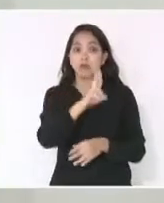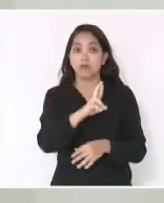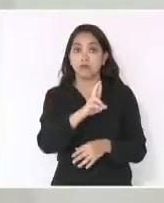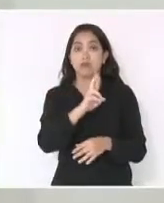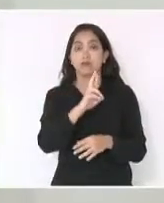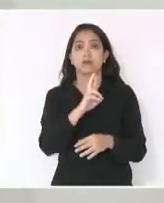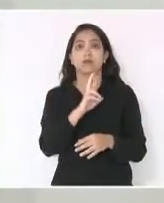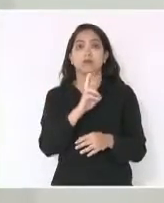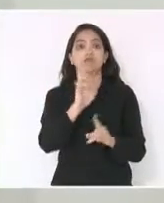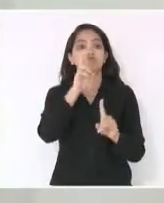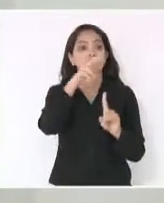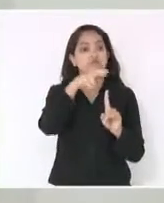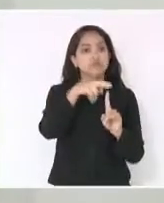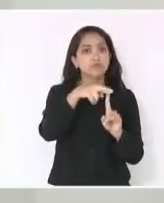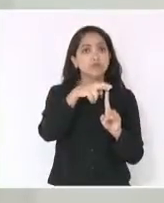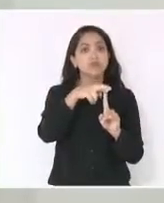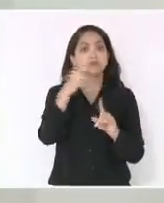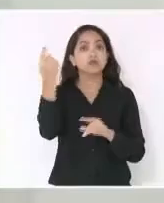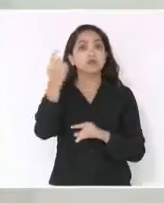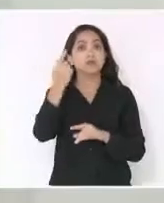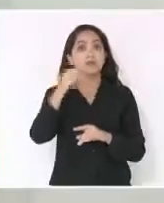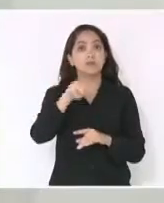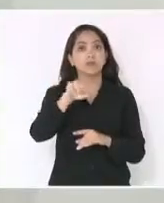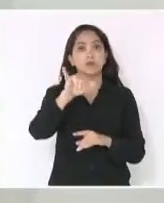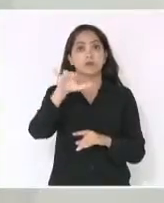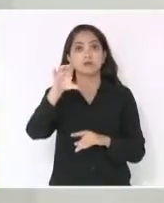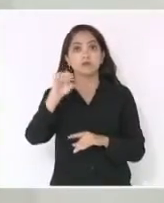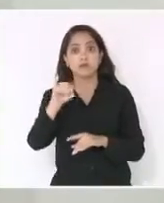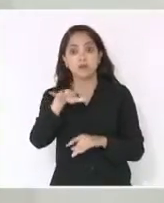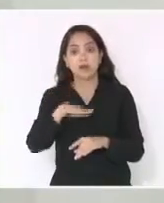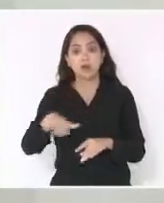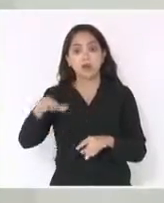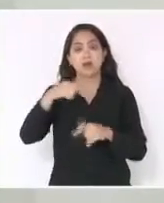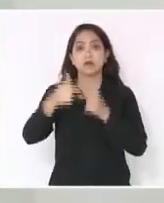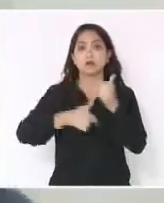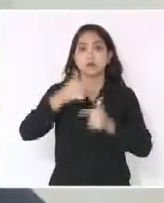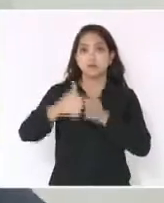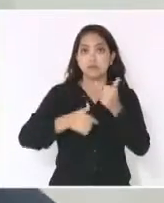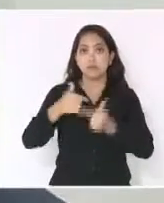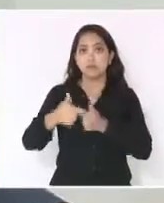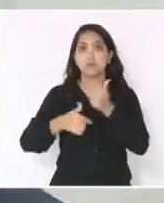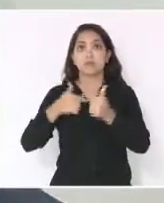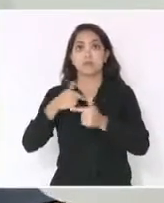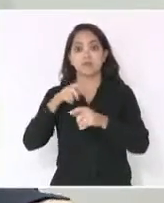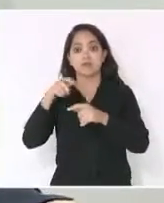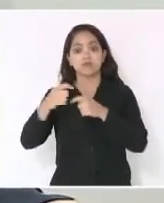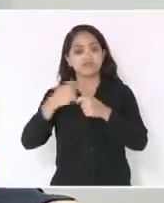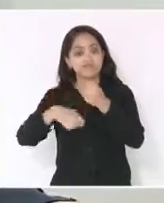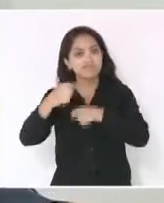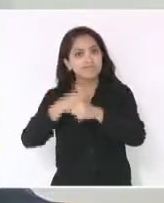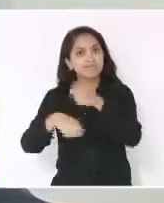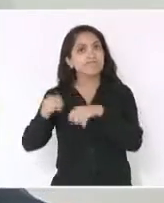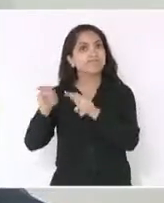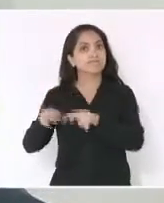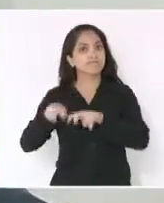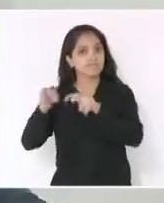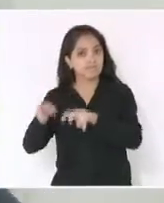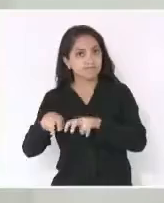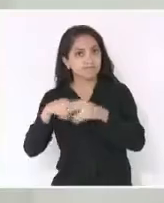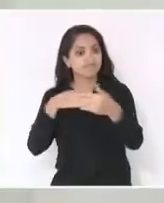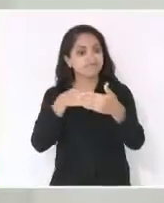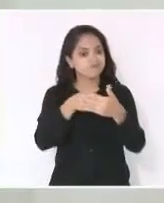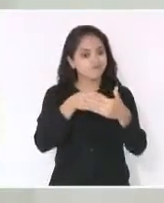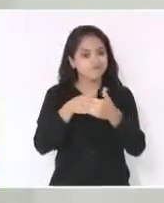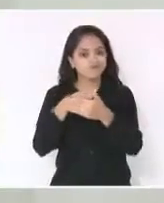com os empregos relacionados à agroindústria em função do embargo e promovido